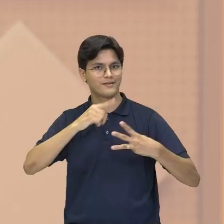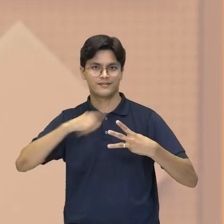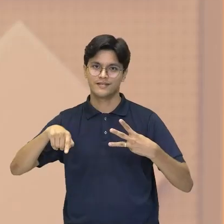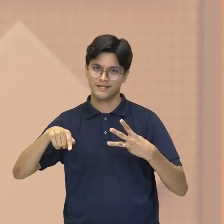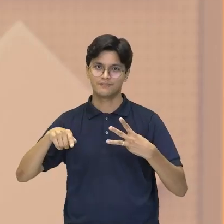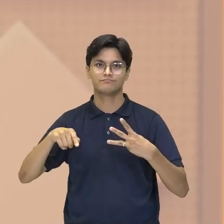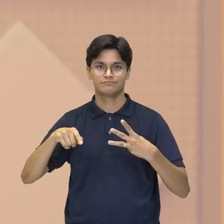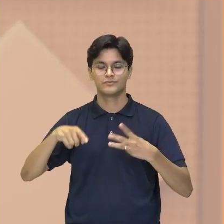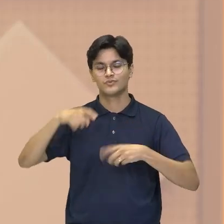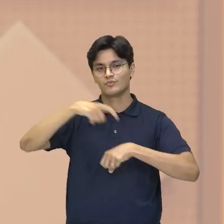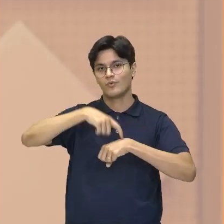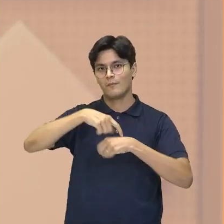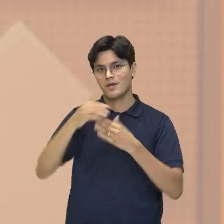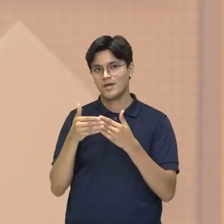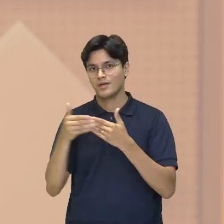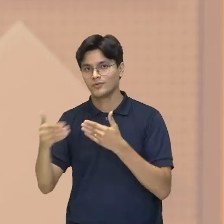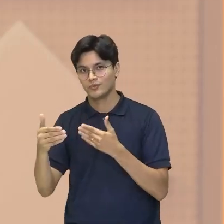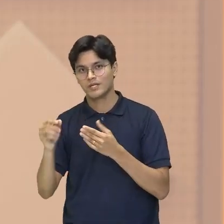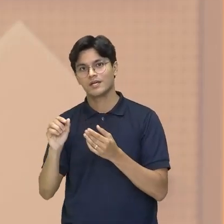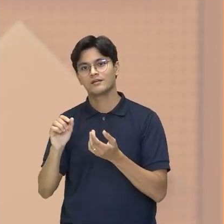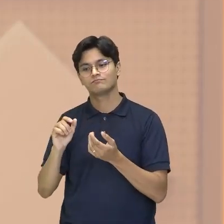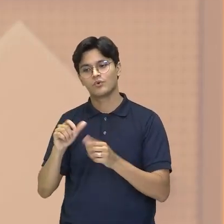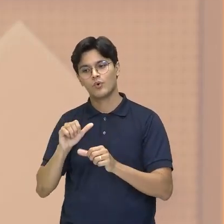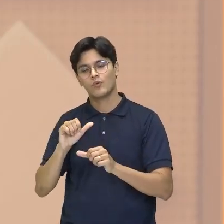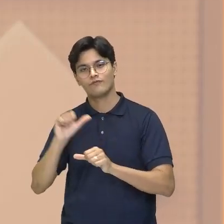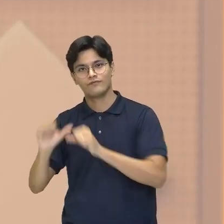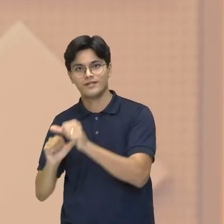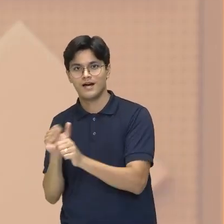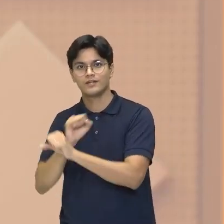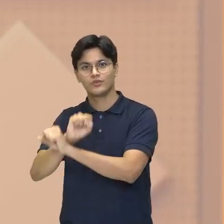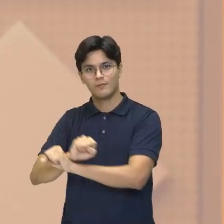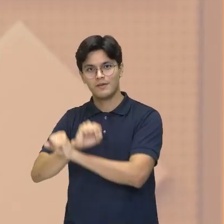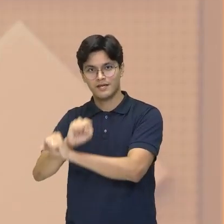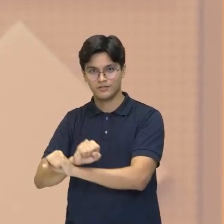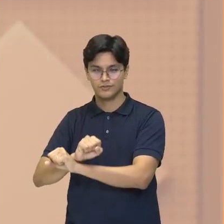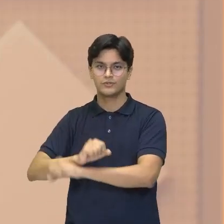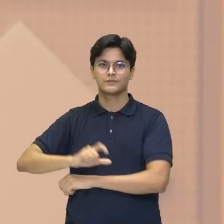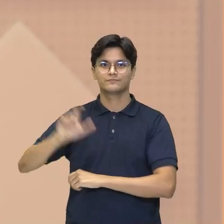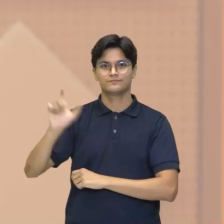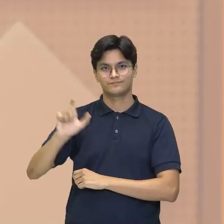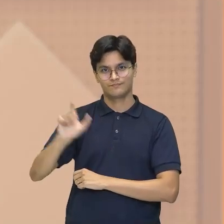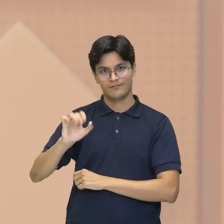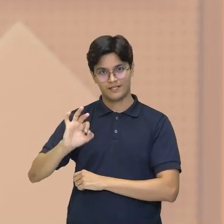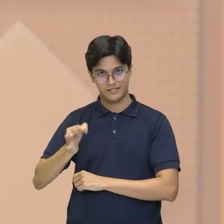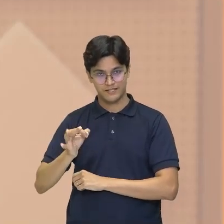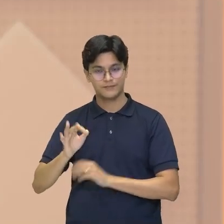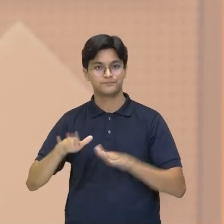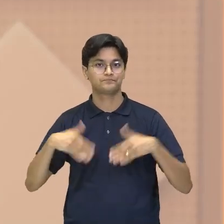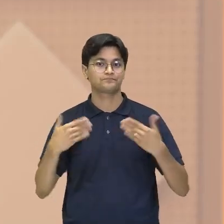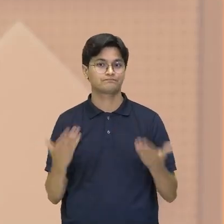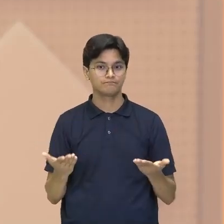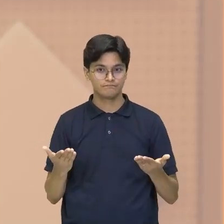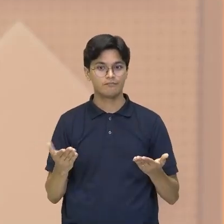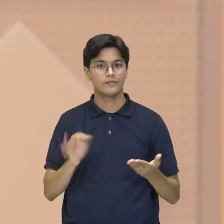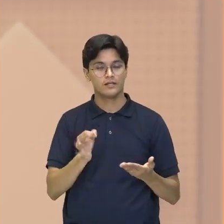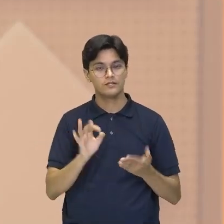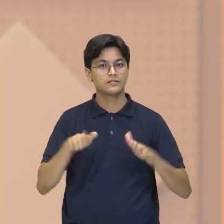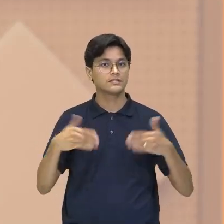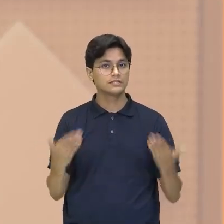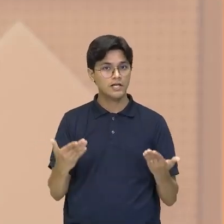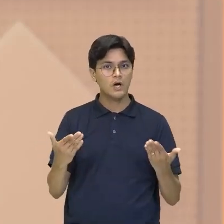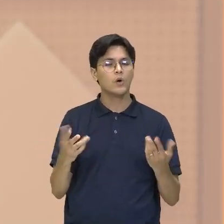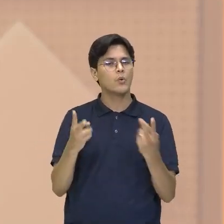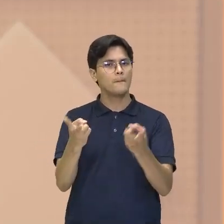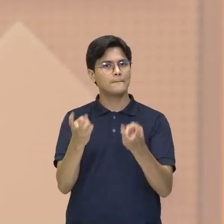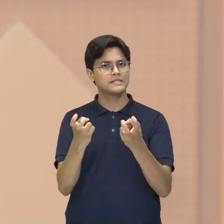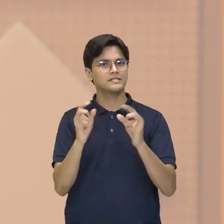desconsiderados no momento em que esse escravizado se tornava escravizado pelos muçulmanos. Certo? Então, observem que a